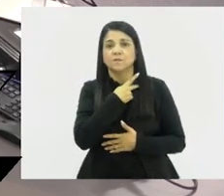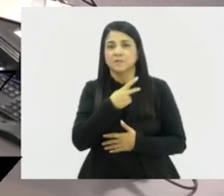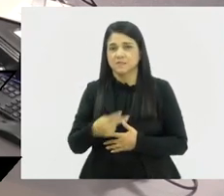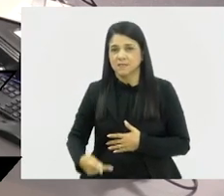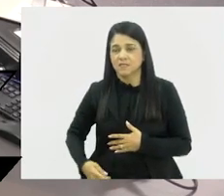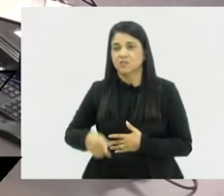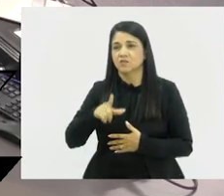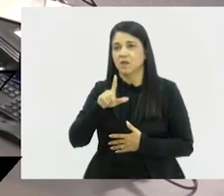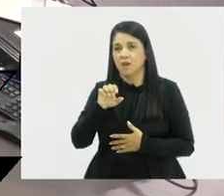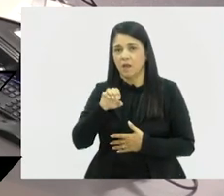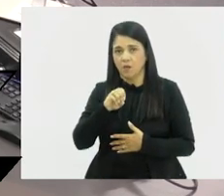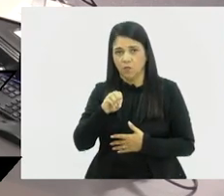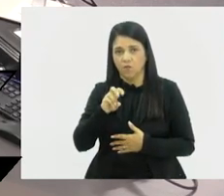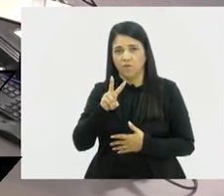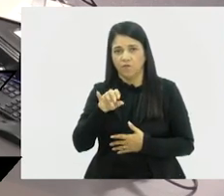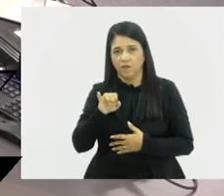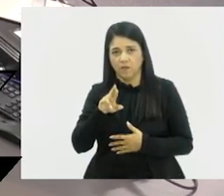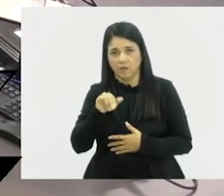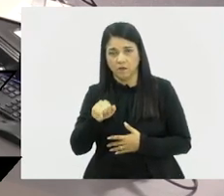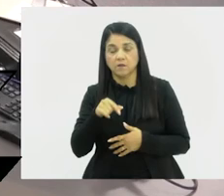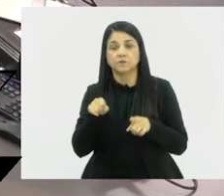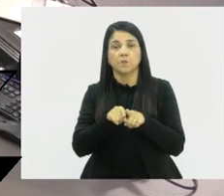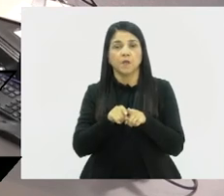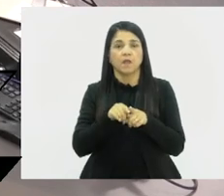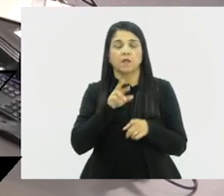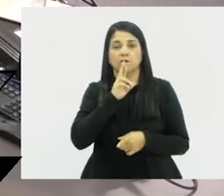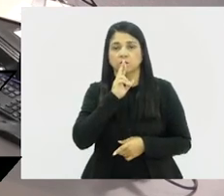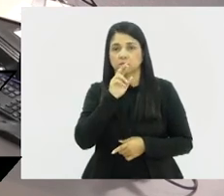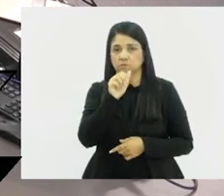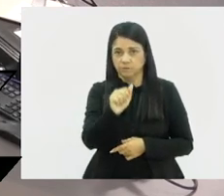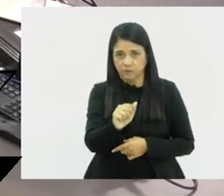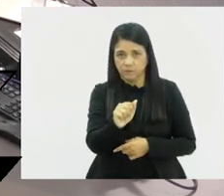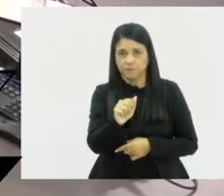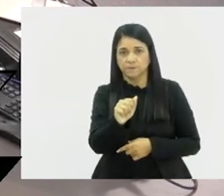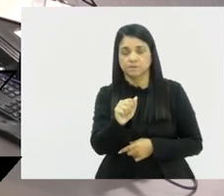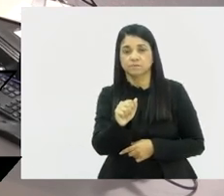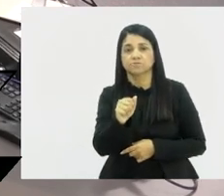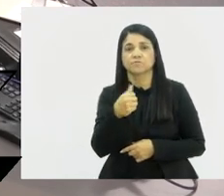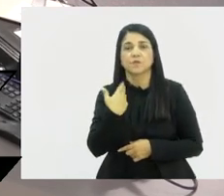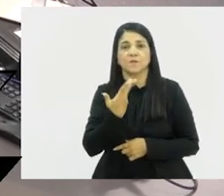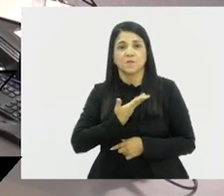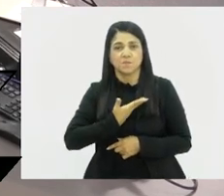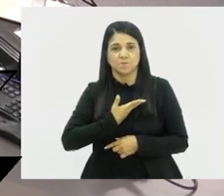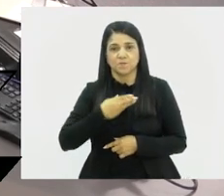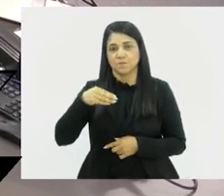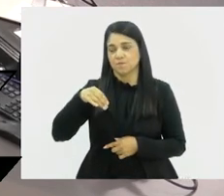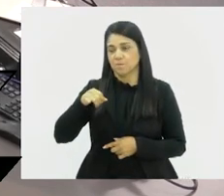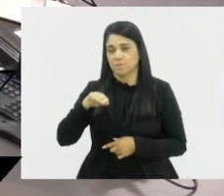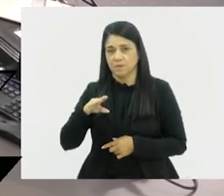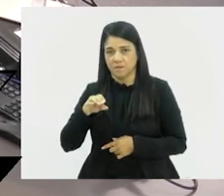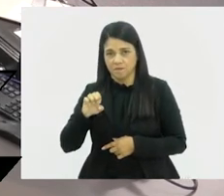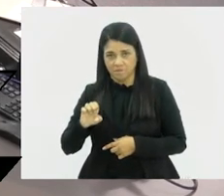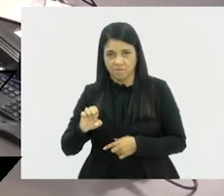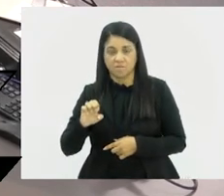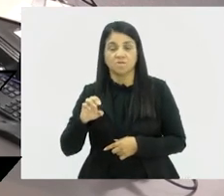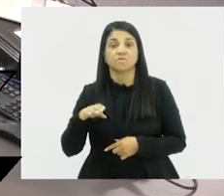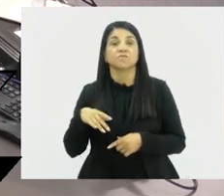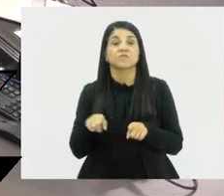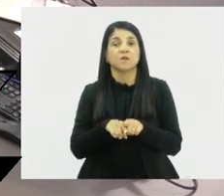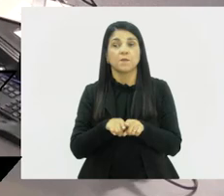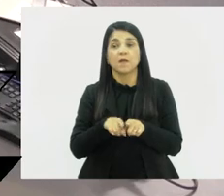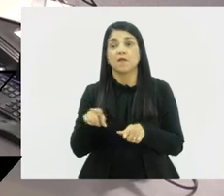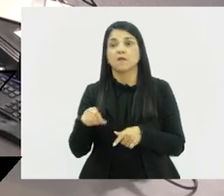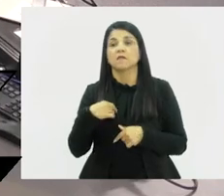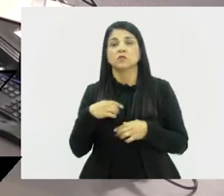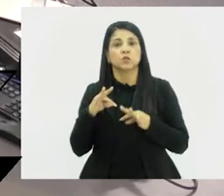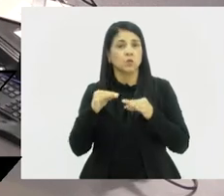Vieira, presidente da CCJ Rodrigo Amorim, companheiro aqui Carlos Mink, todas as autoridades